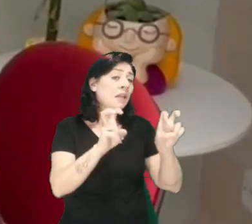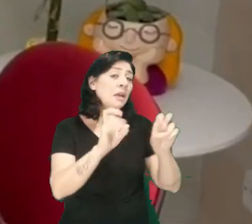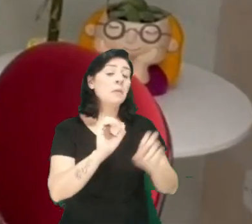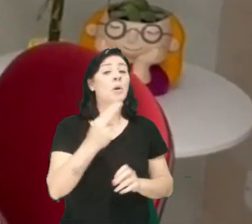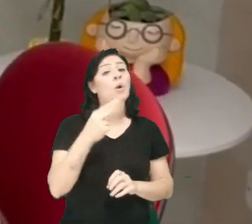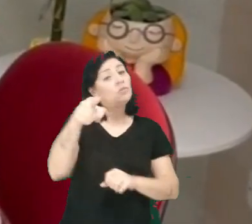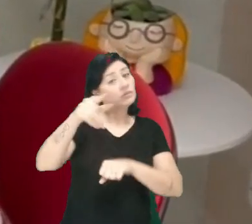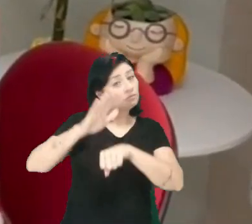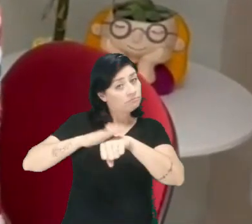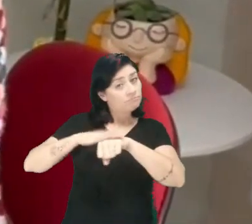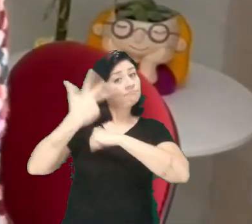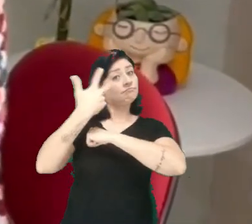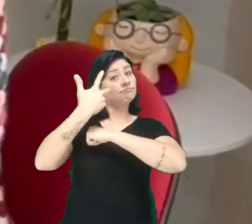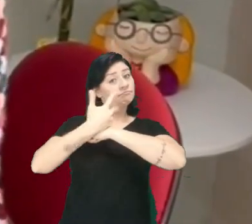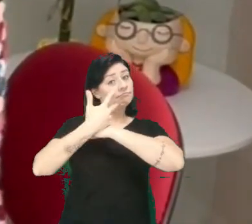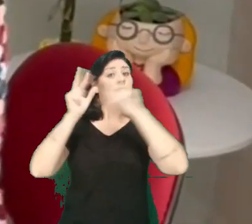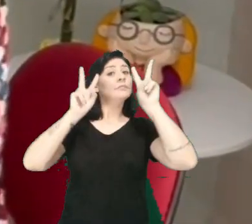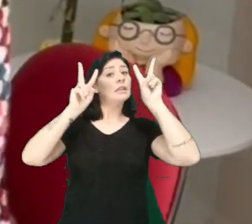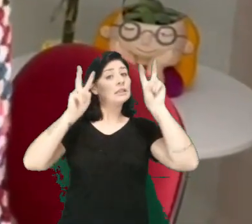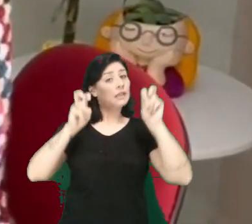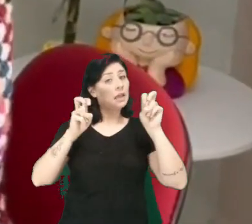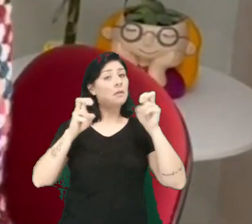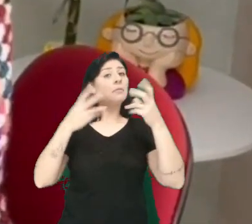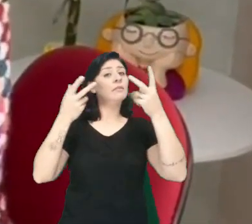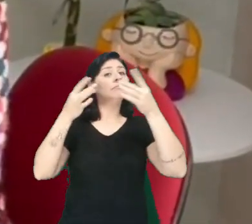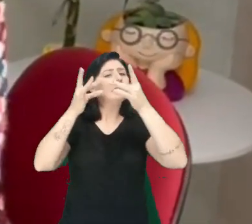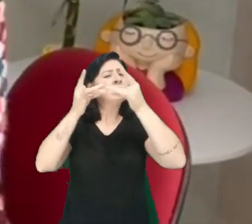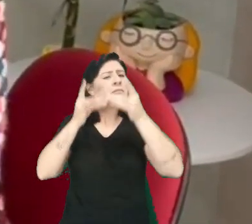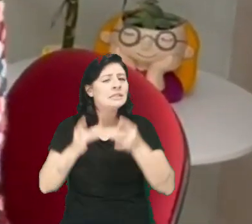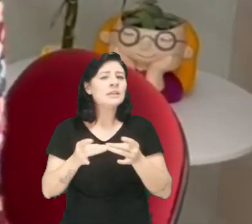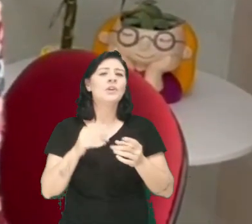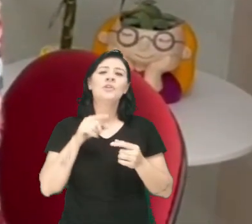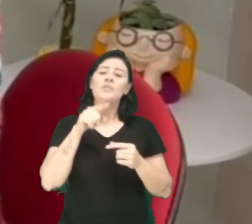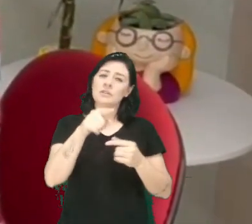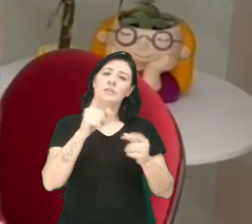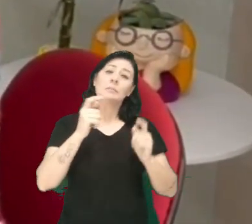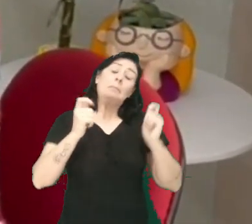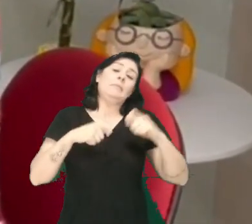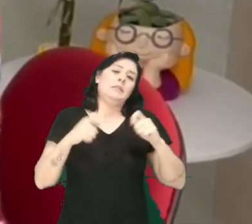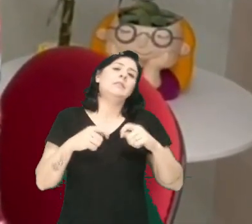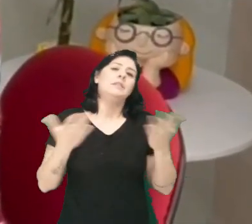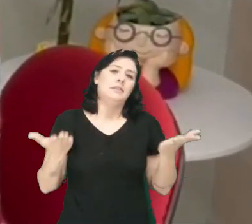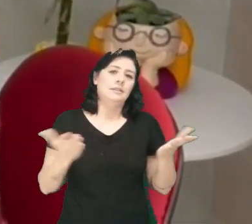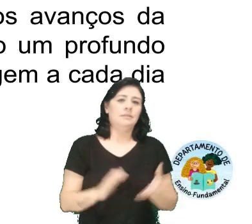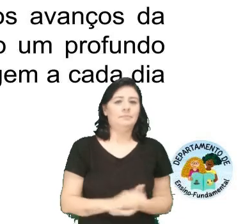dispor a gravar algum vídeo sobre esse tema, um tema específico que você tenha necessidade.